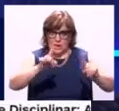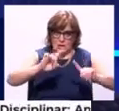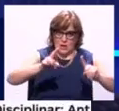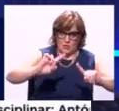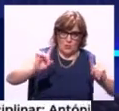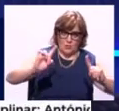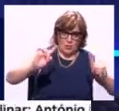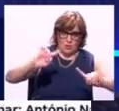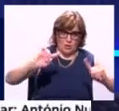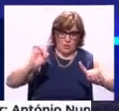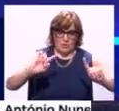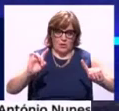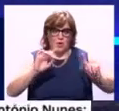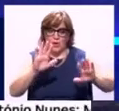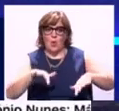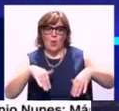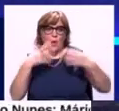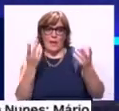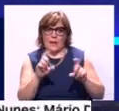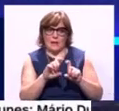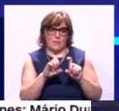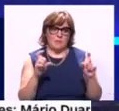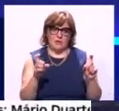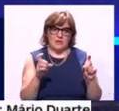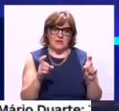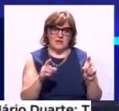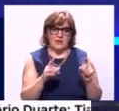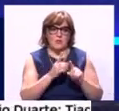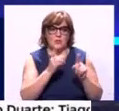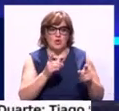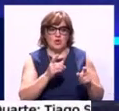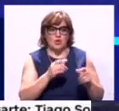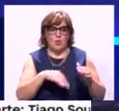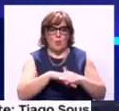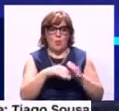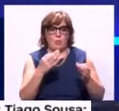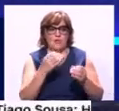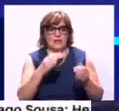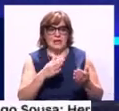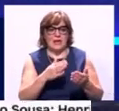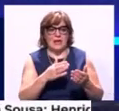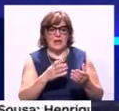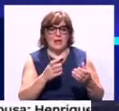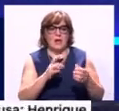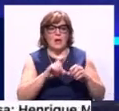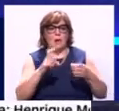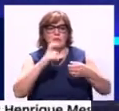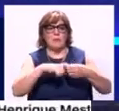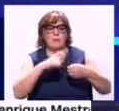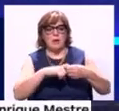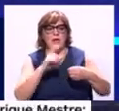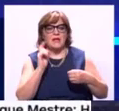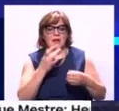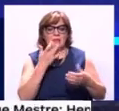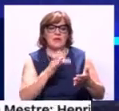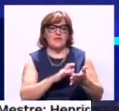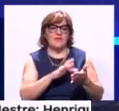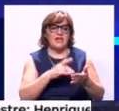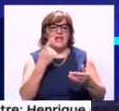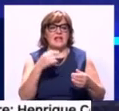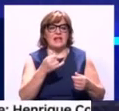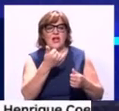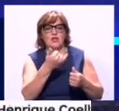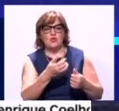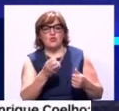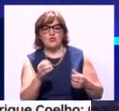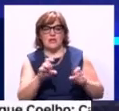eu acho que isso em qualquer empresa, não é? É por isso que o Futebol Clube Porto tem partners, os Partners Club. Abrimos uma revista de dragões, estão